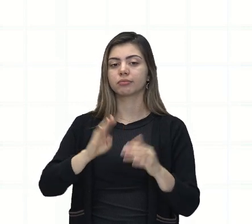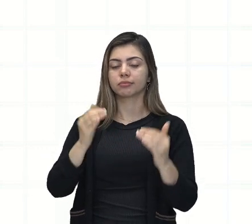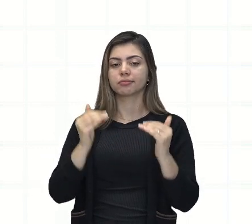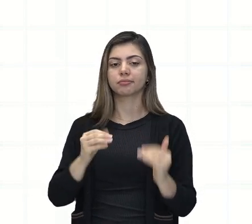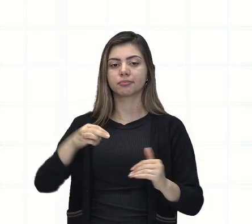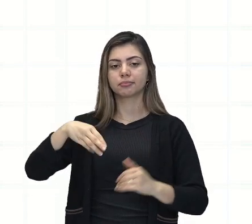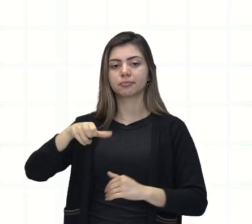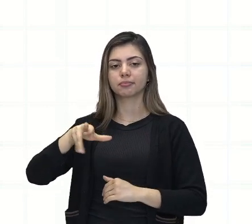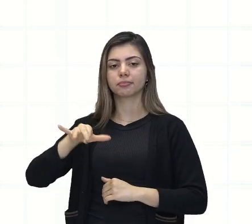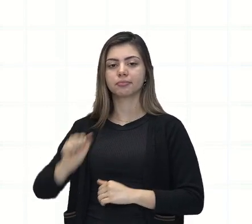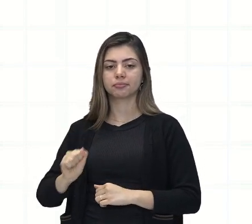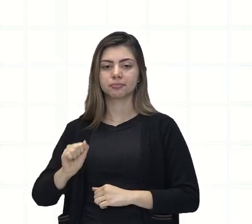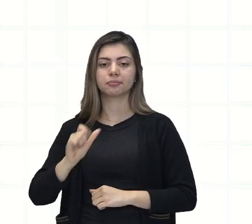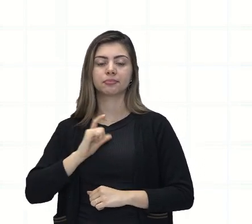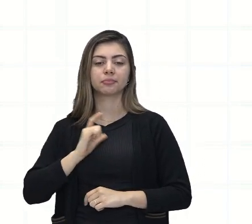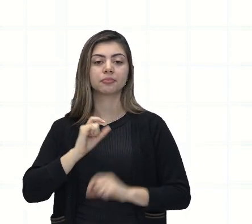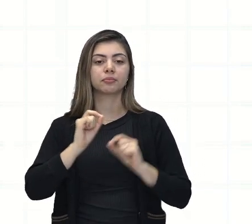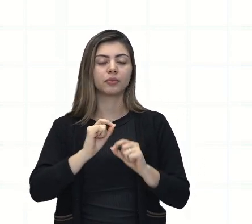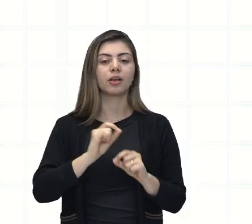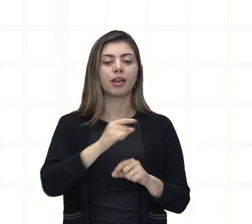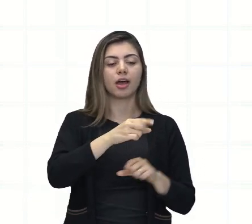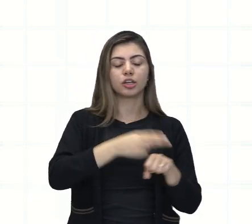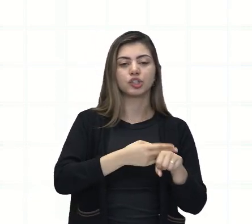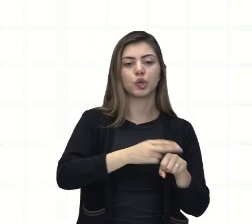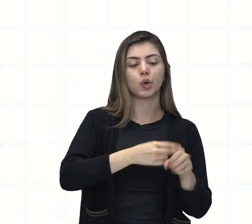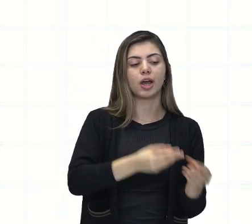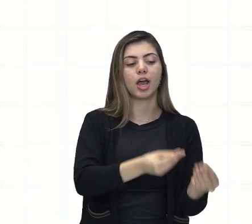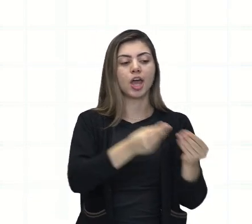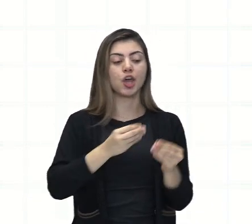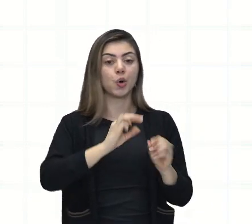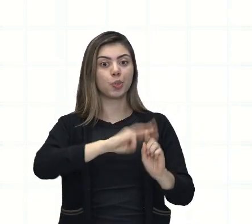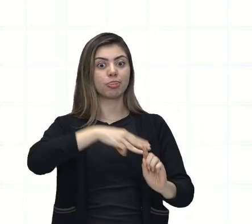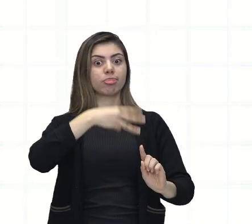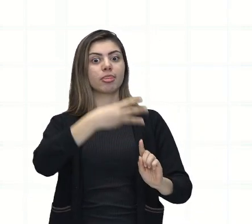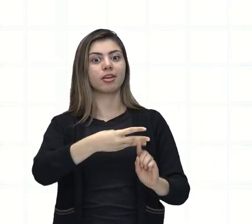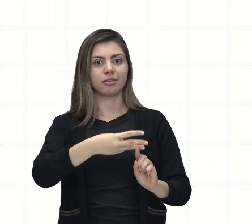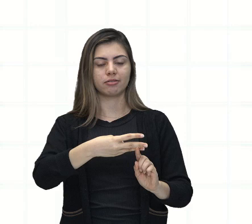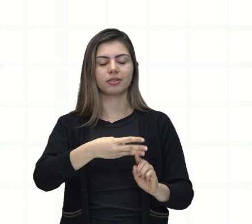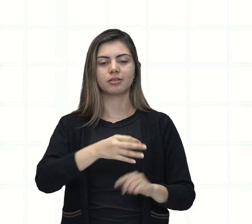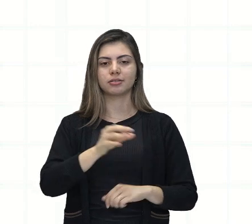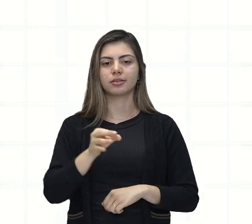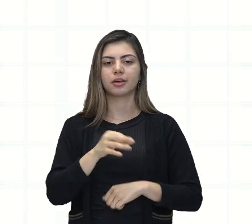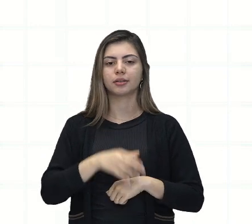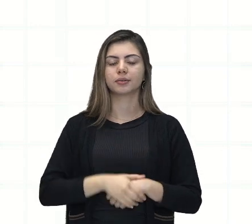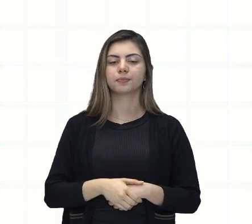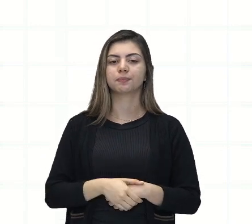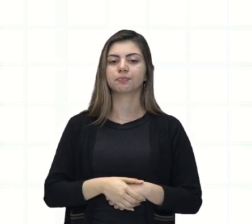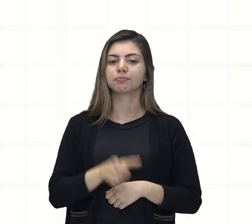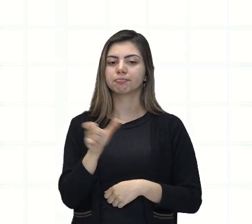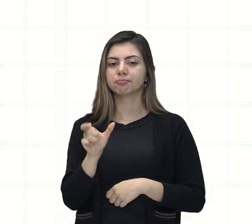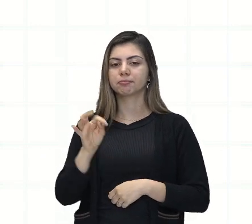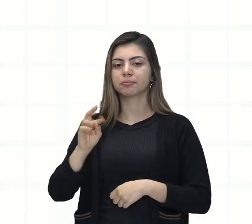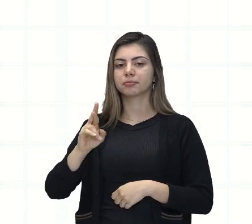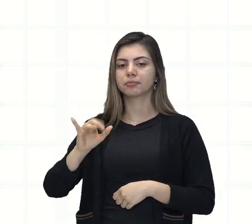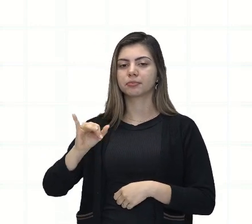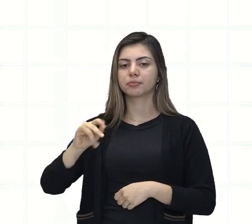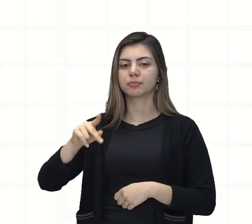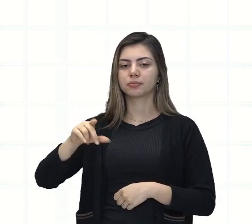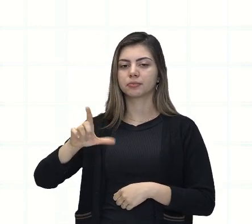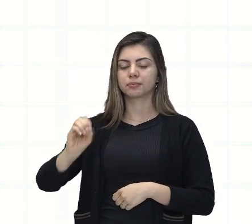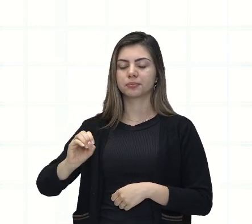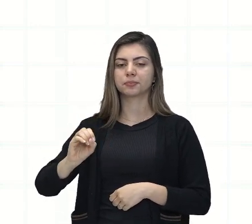Maria ganhou o triplo de chocolate. Então, a Maria ganhou mais, né? Ganhou o triplo